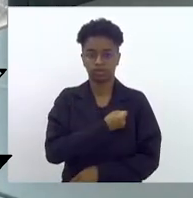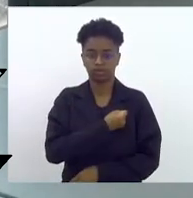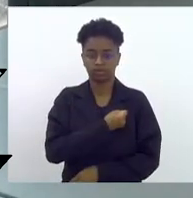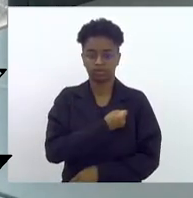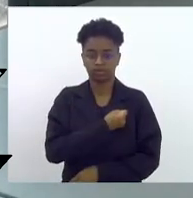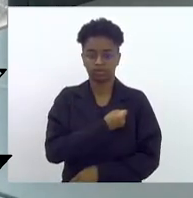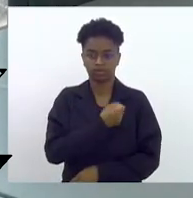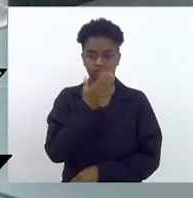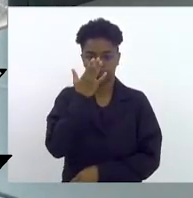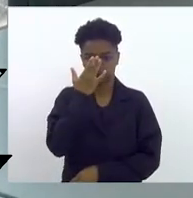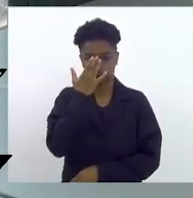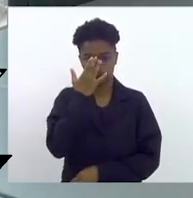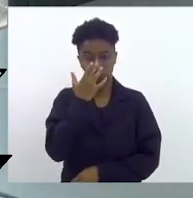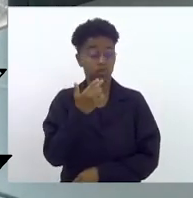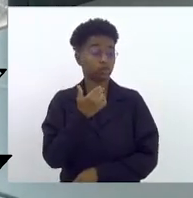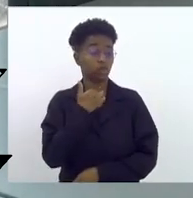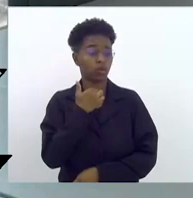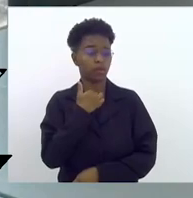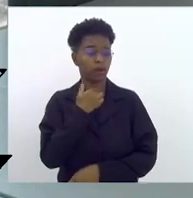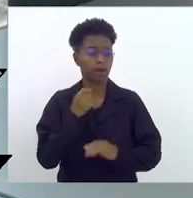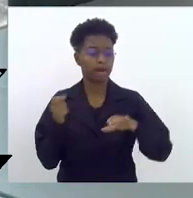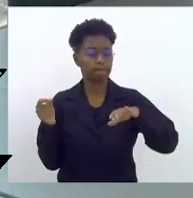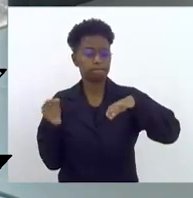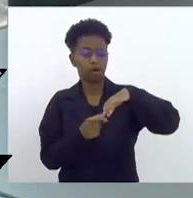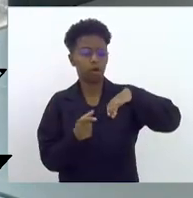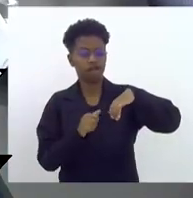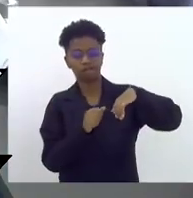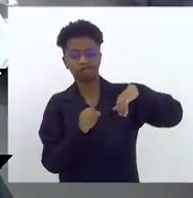só não pode abater pênalti para fora